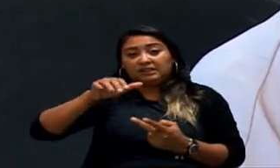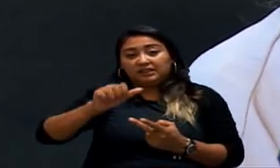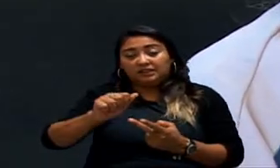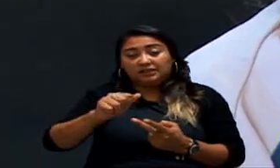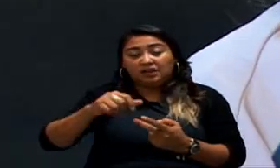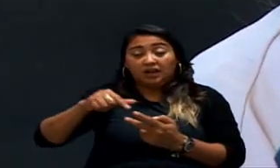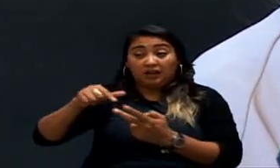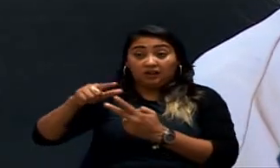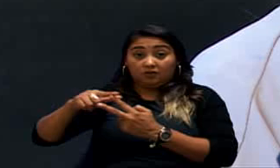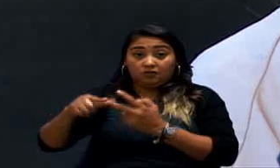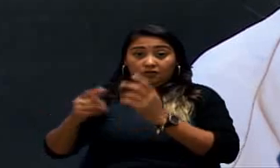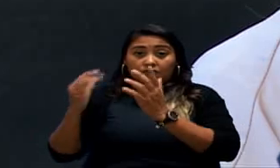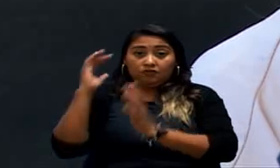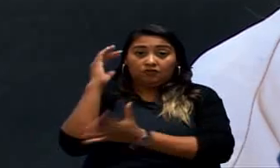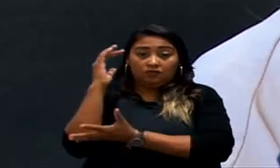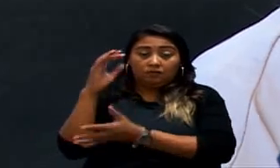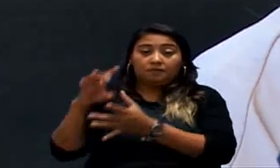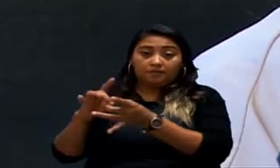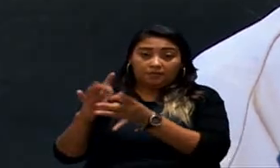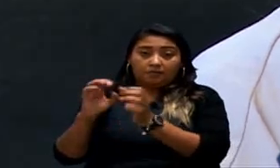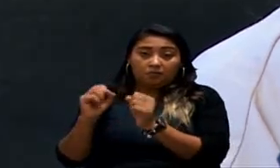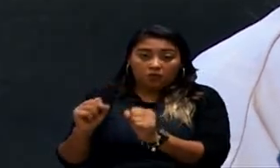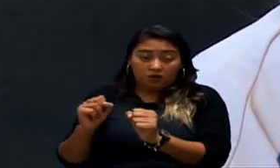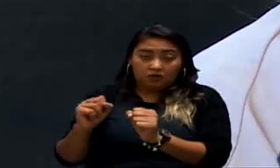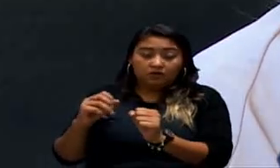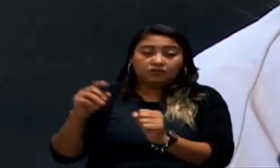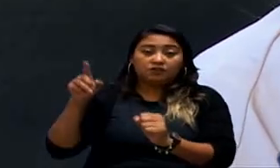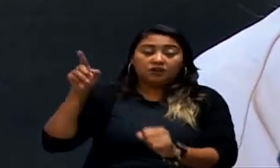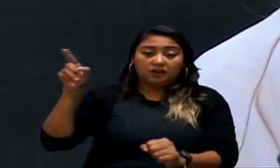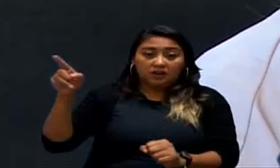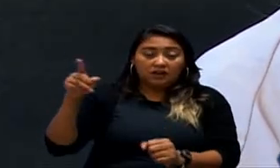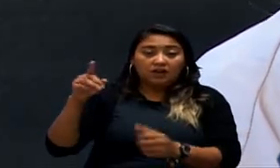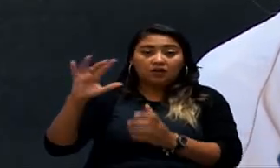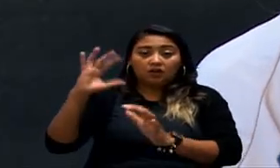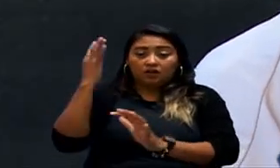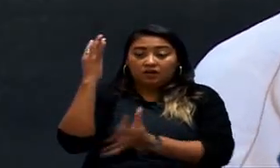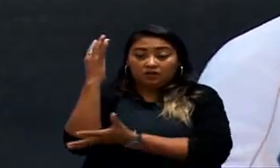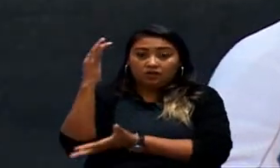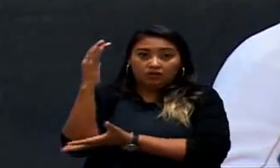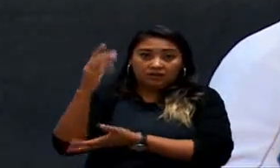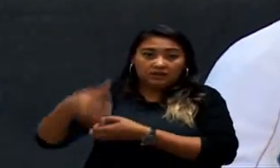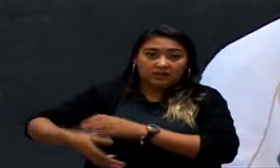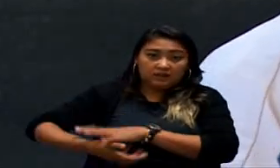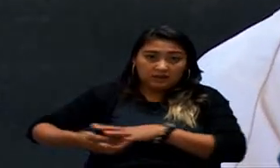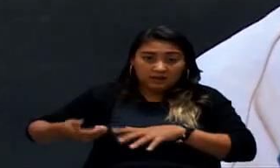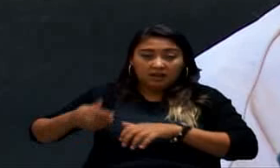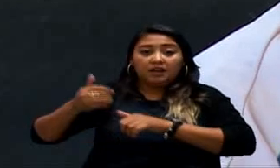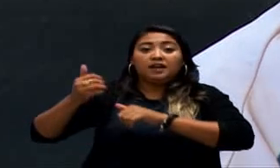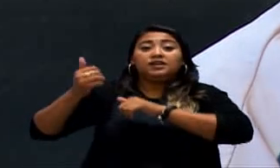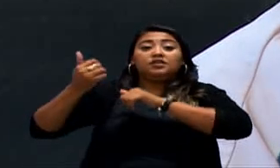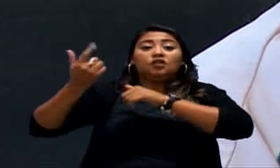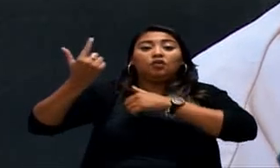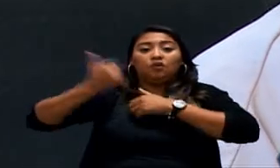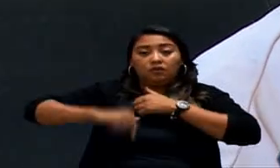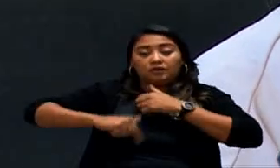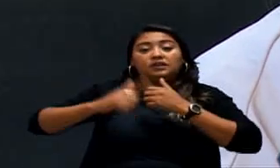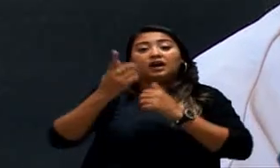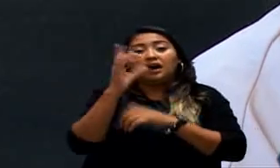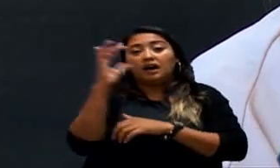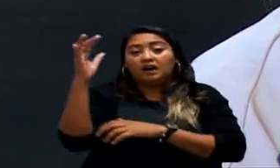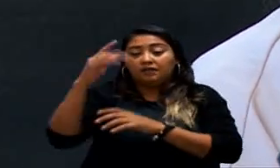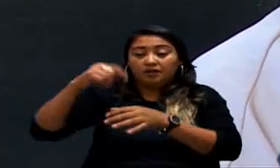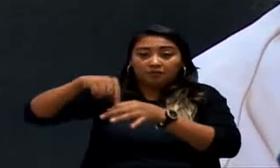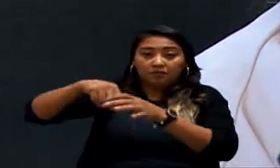Então, ele foi autorizado pela SEMA a cortar as duas árvores, replantar as duas árvores e